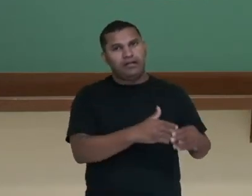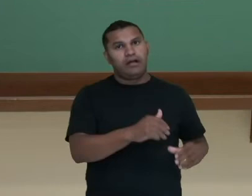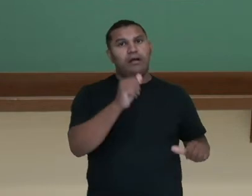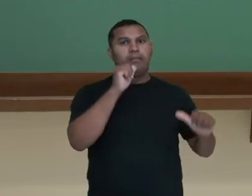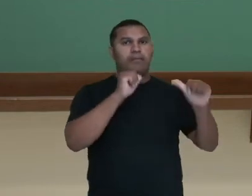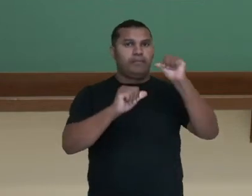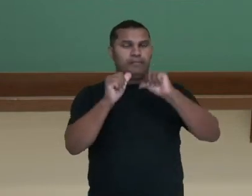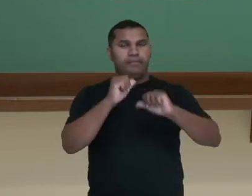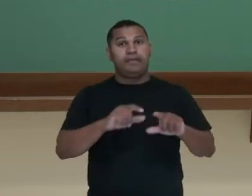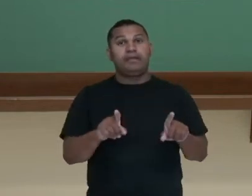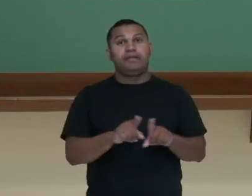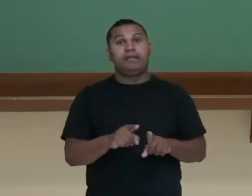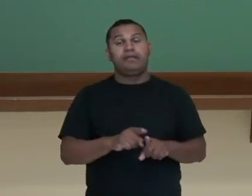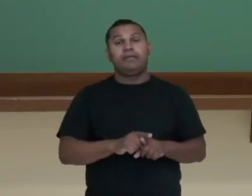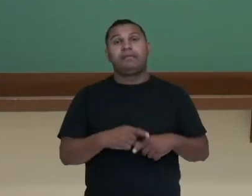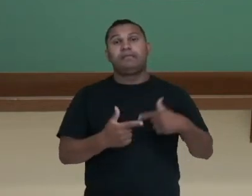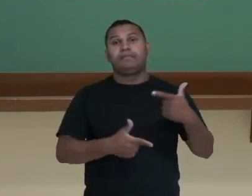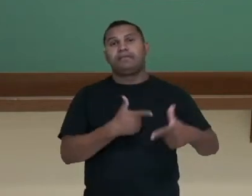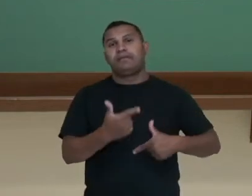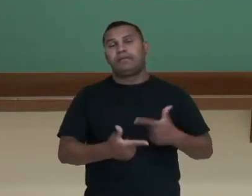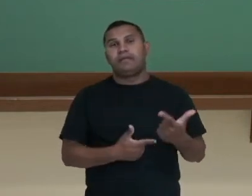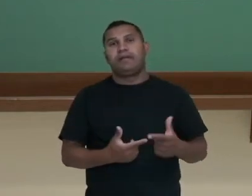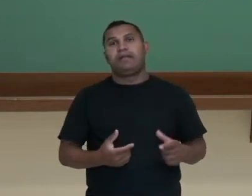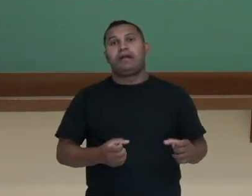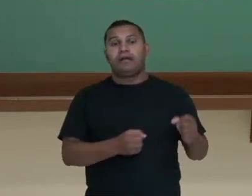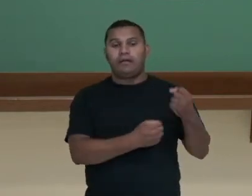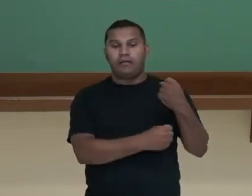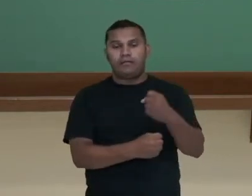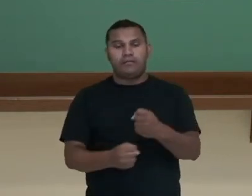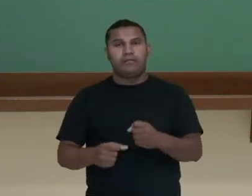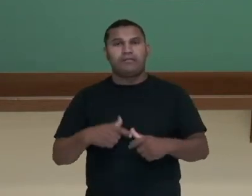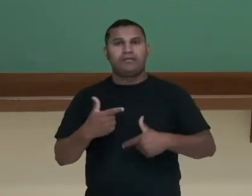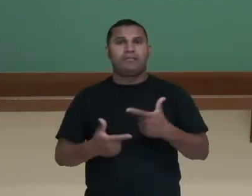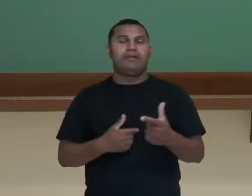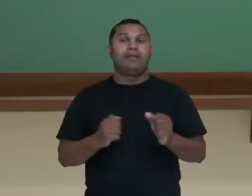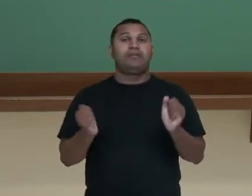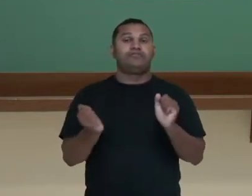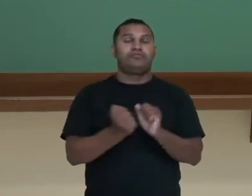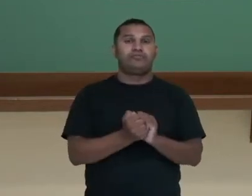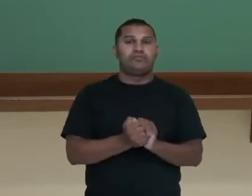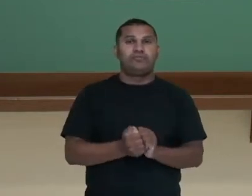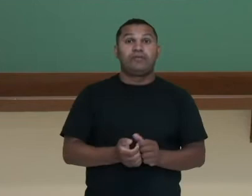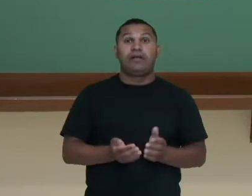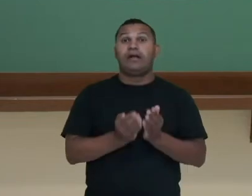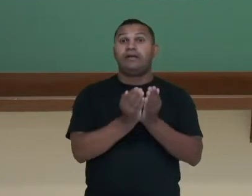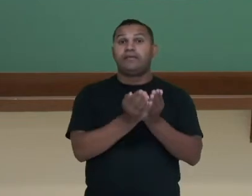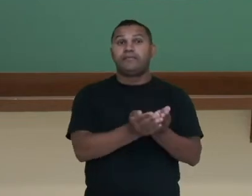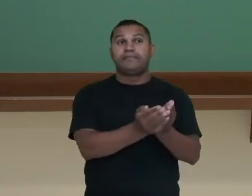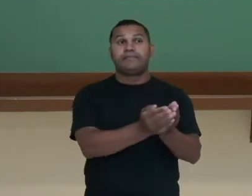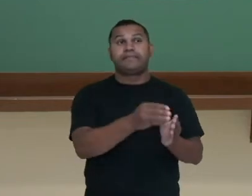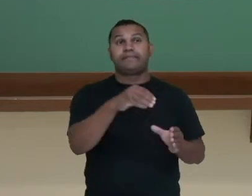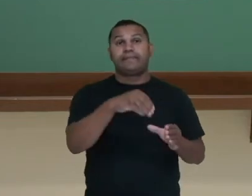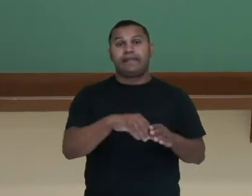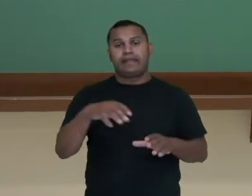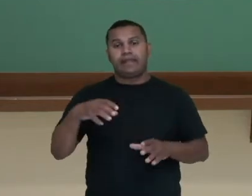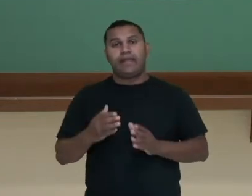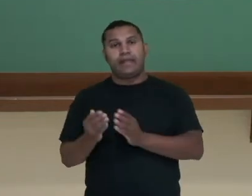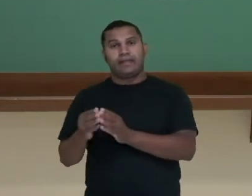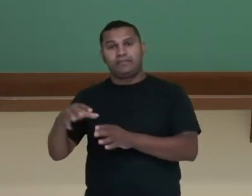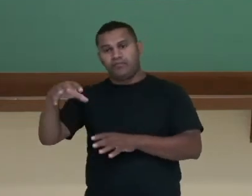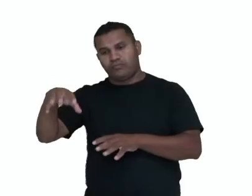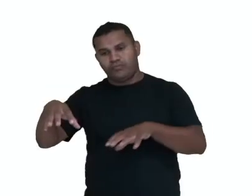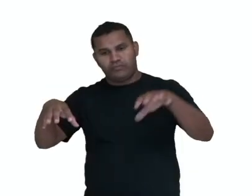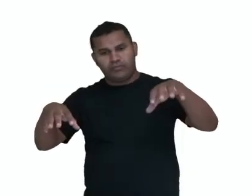as pessoas que seriam escravizadas, traziam para o Brasil, iam para a Europa. Então, as feitorias são esses entrepostos